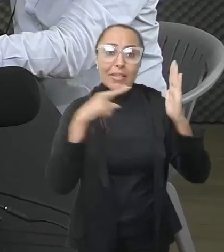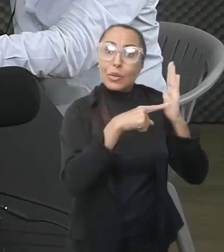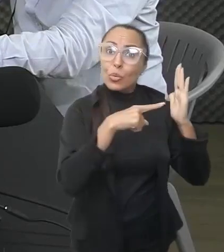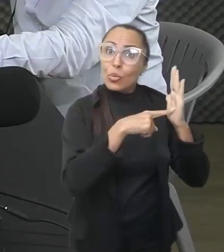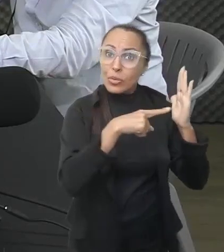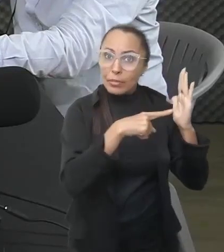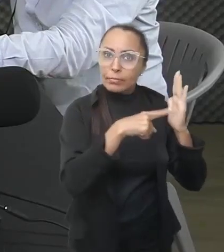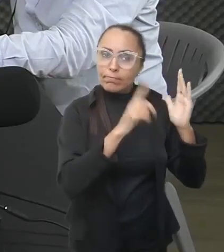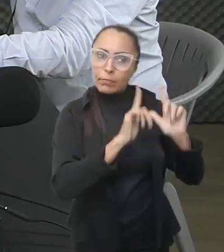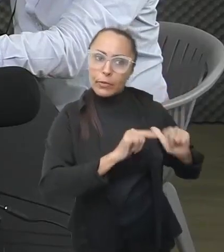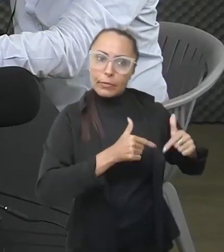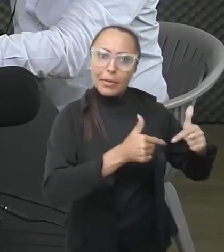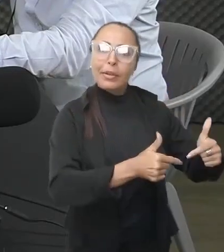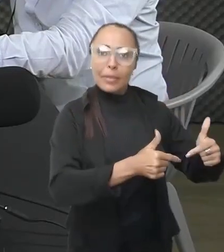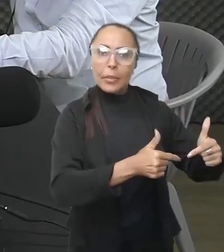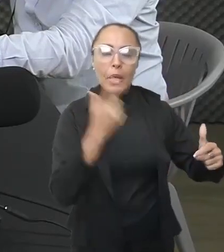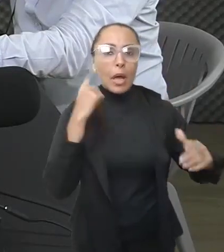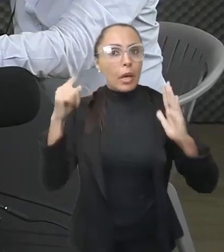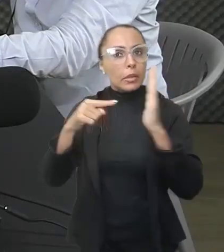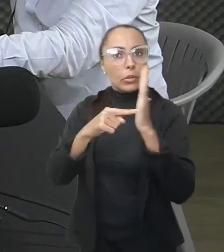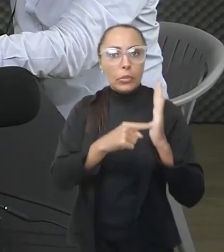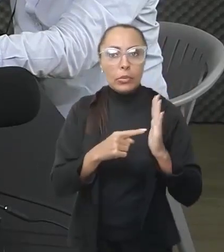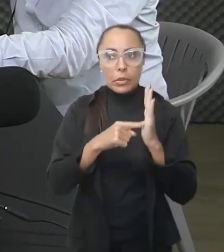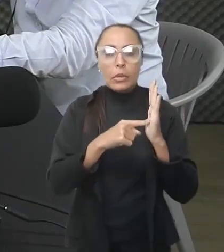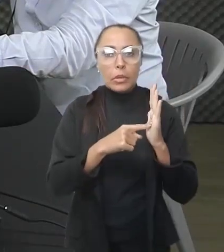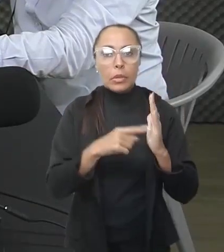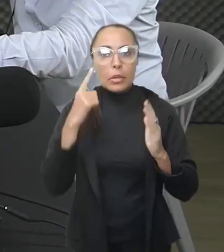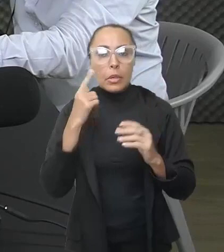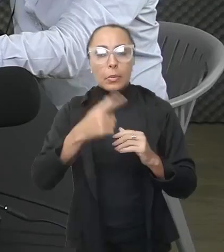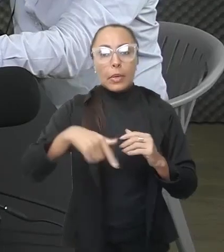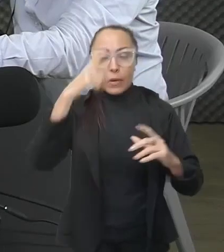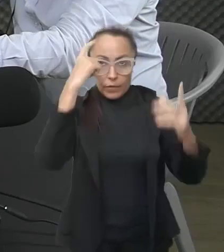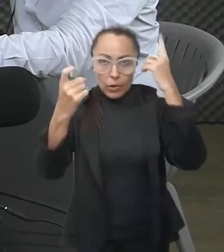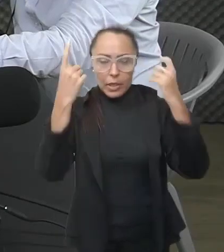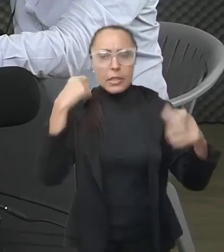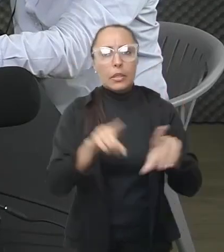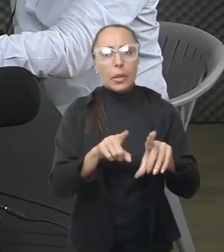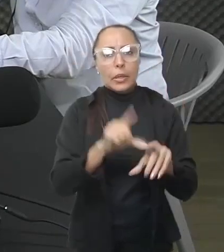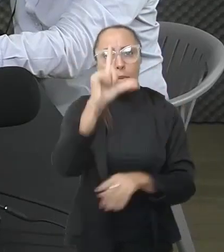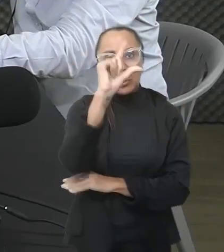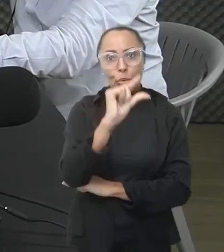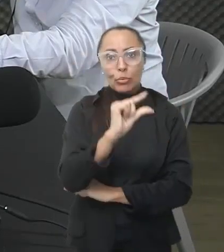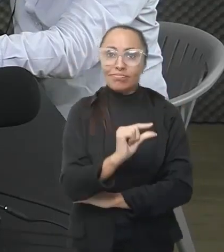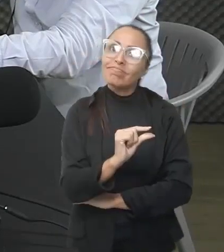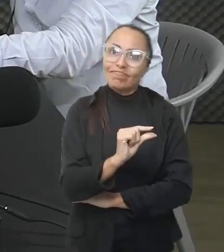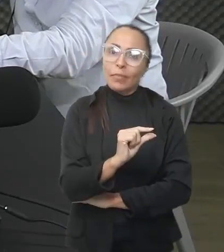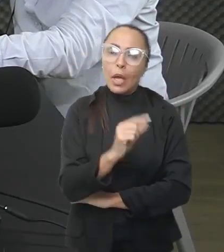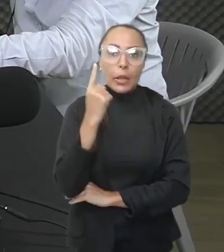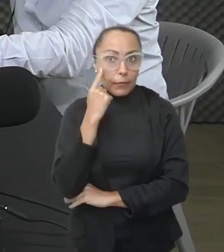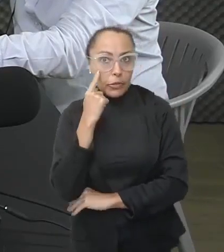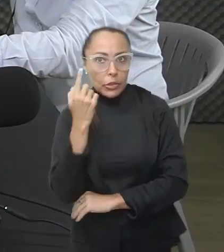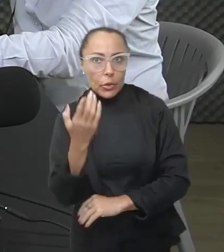de enfrentamento, né, das denúncias voltadas para as violências sexuais também diminuíram muito. Veja só que